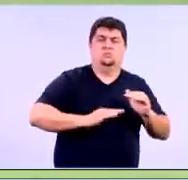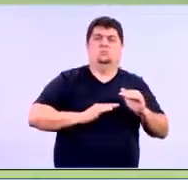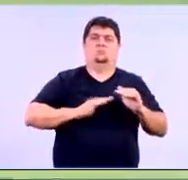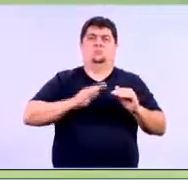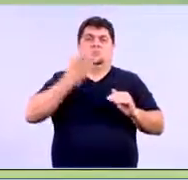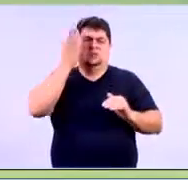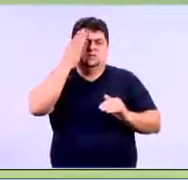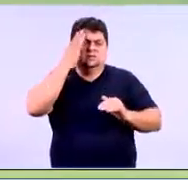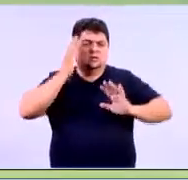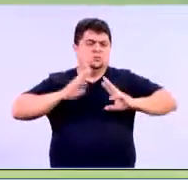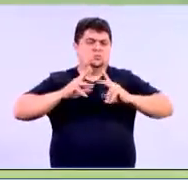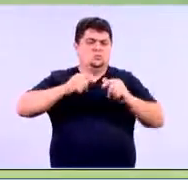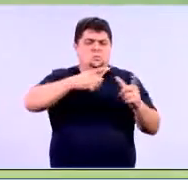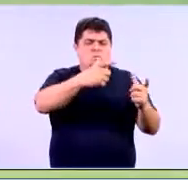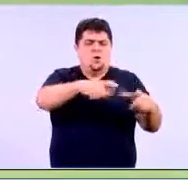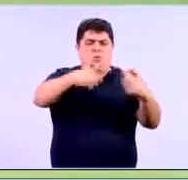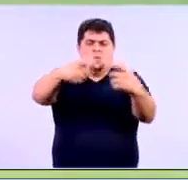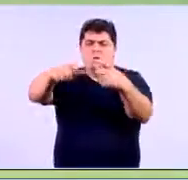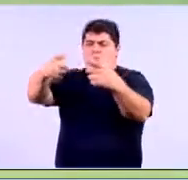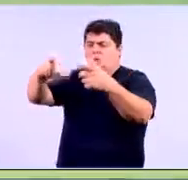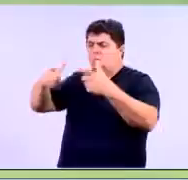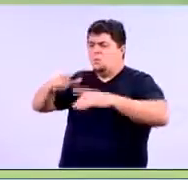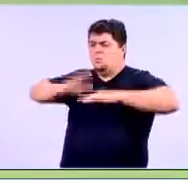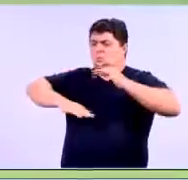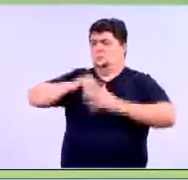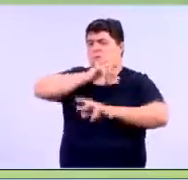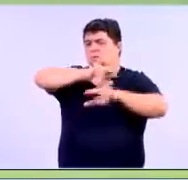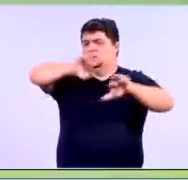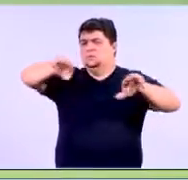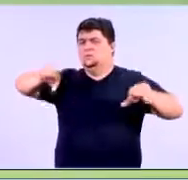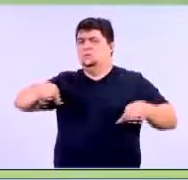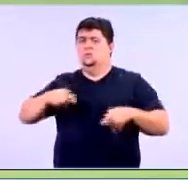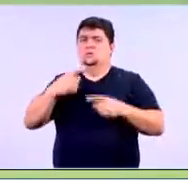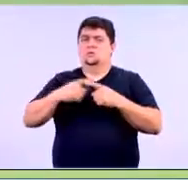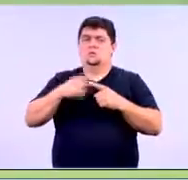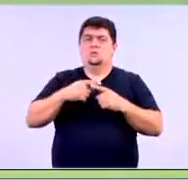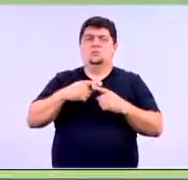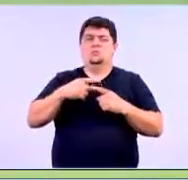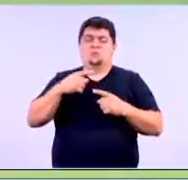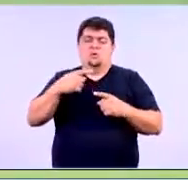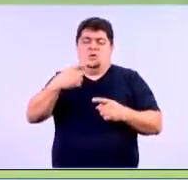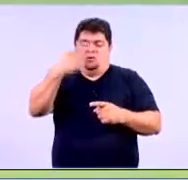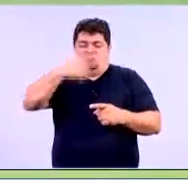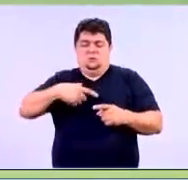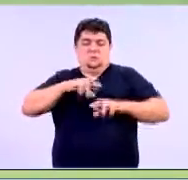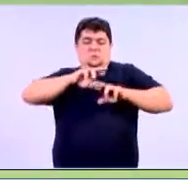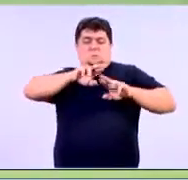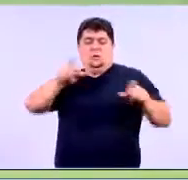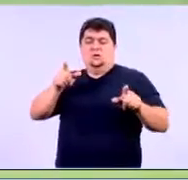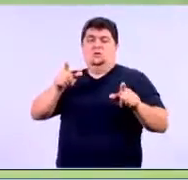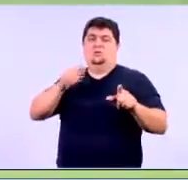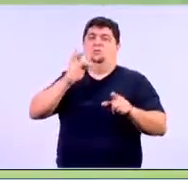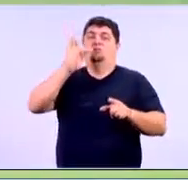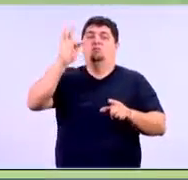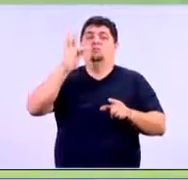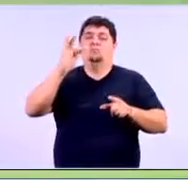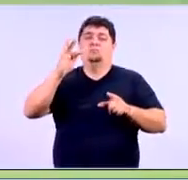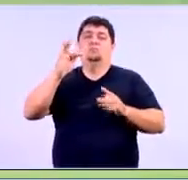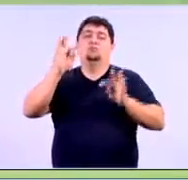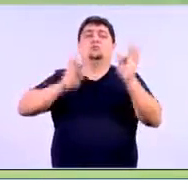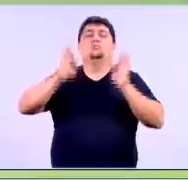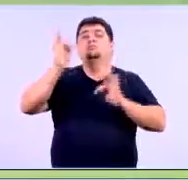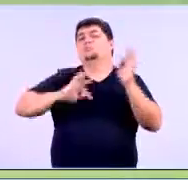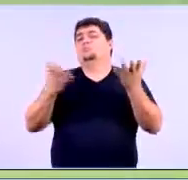nas mais variadas áreas, o que seria diferente para vocês, futuros técnicos em finanças.